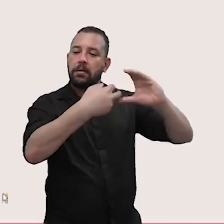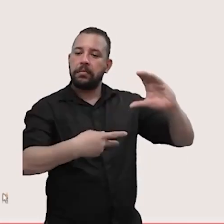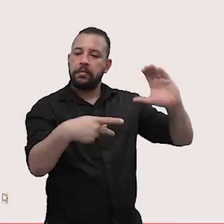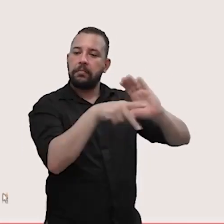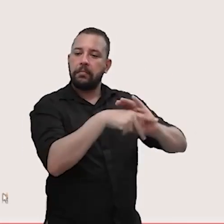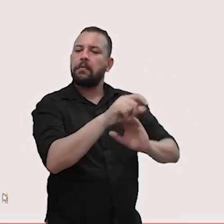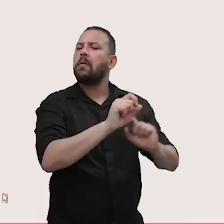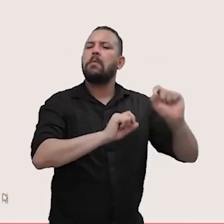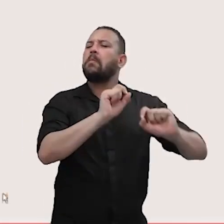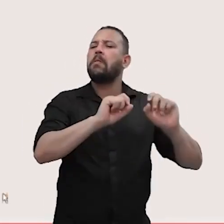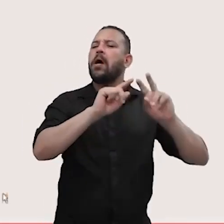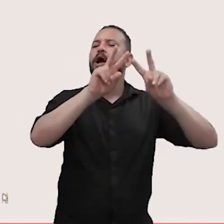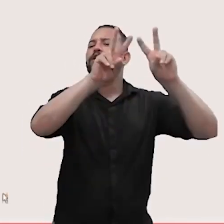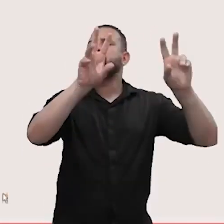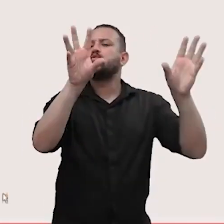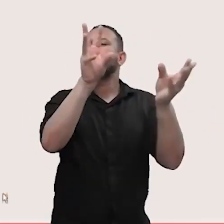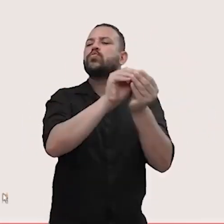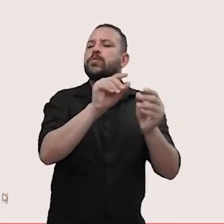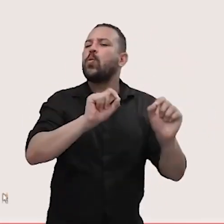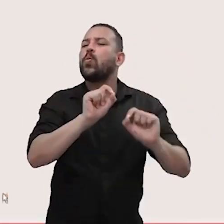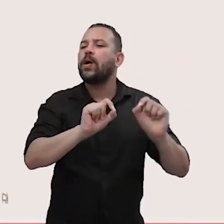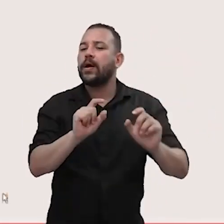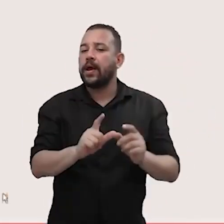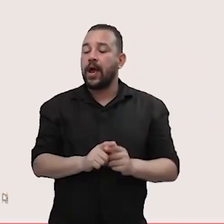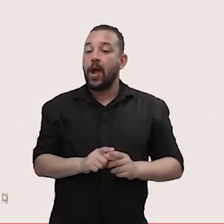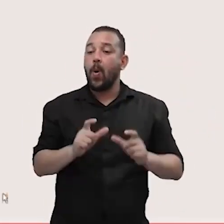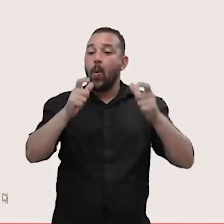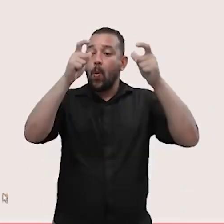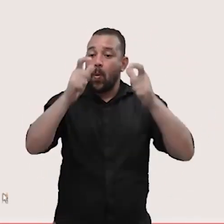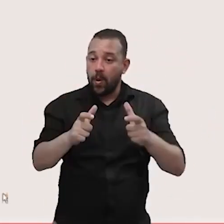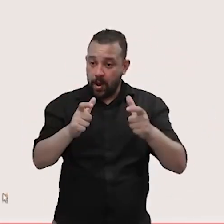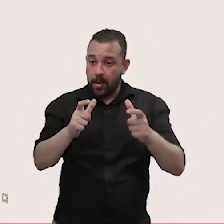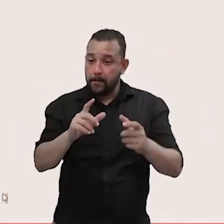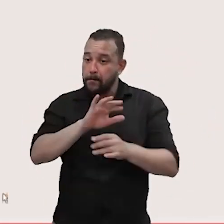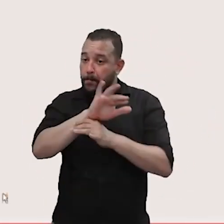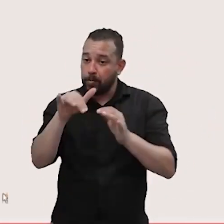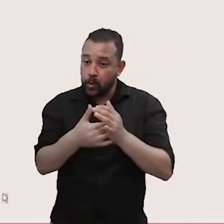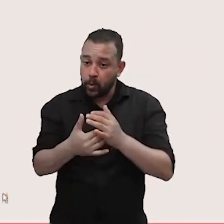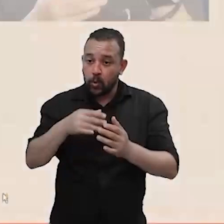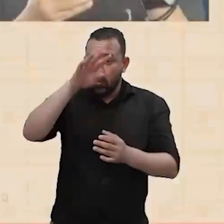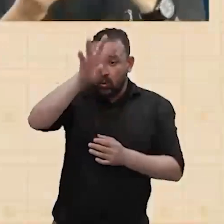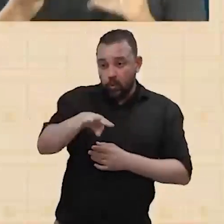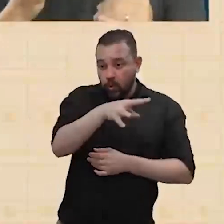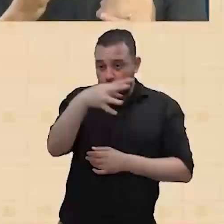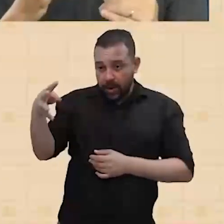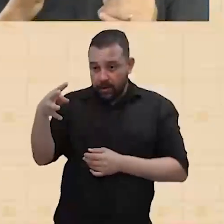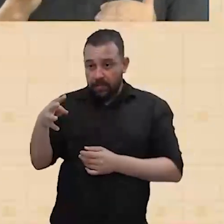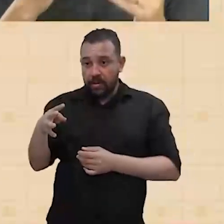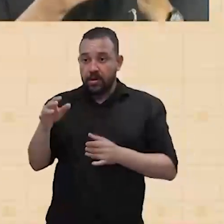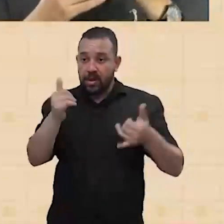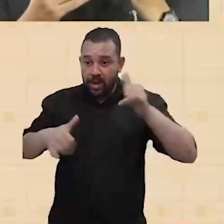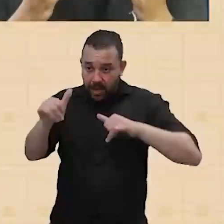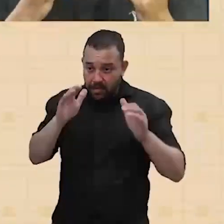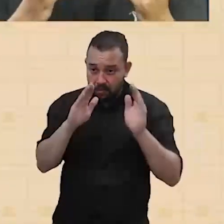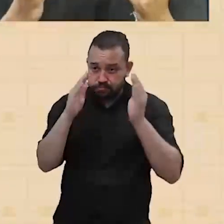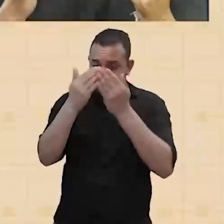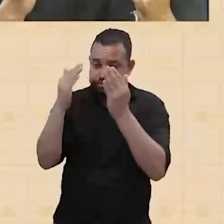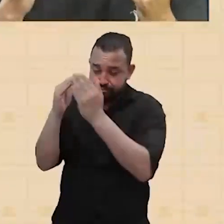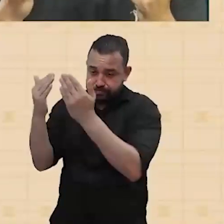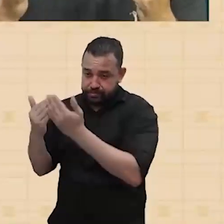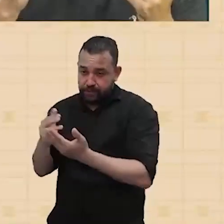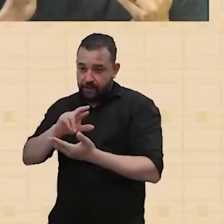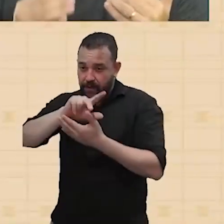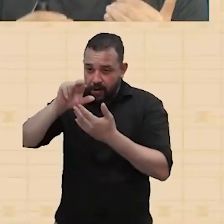resumir. O que é a tabela periódica? É um local que nós colocamos todos os elementos químicos que existem de acordo com